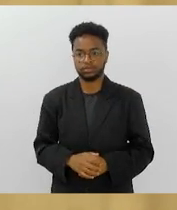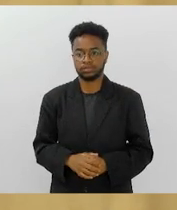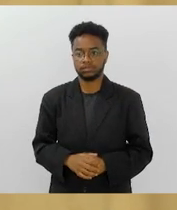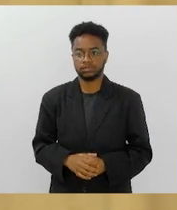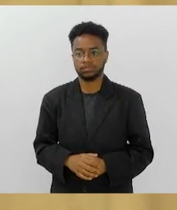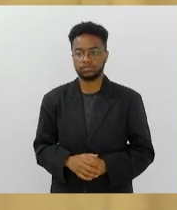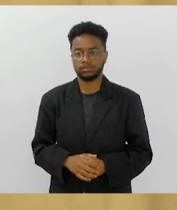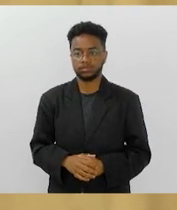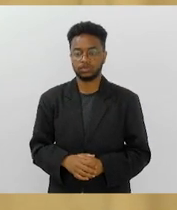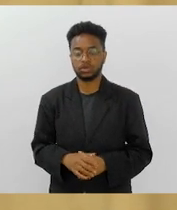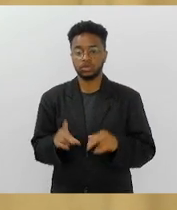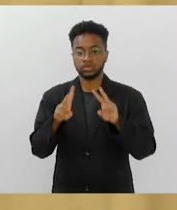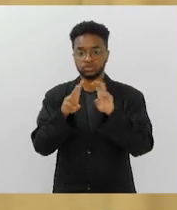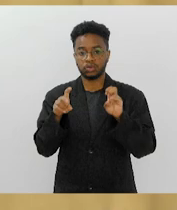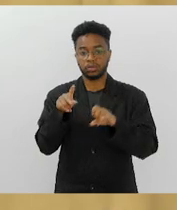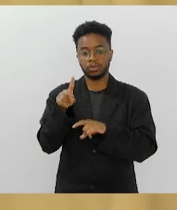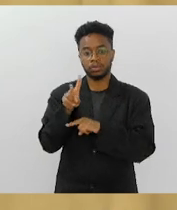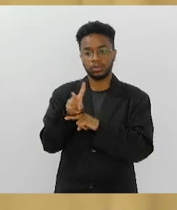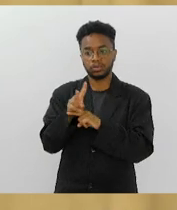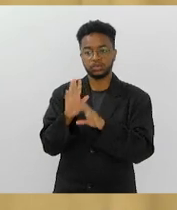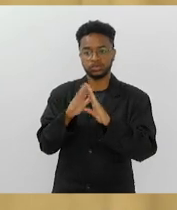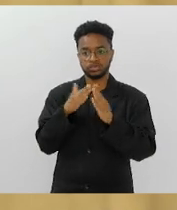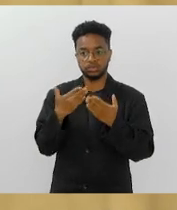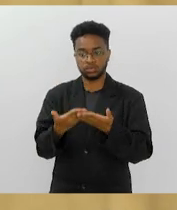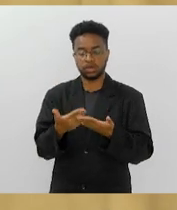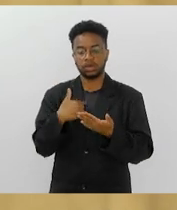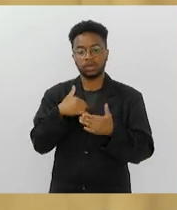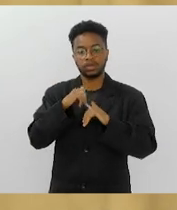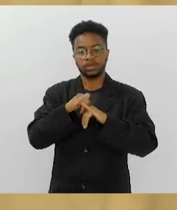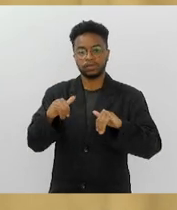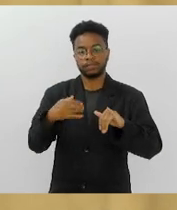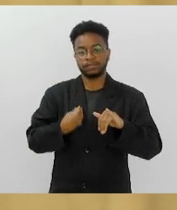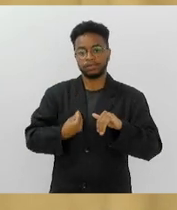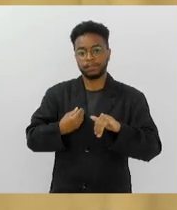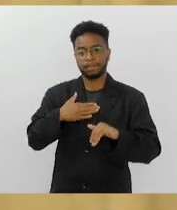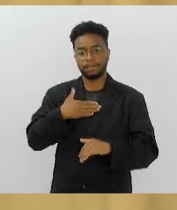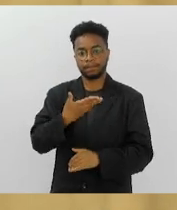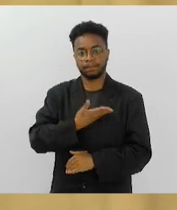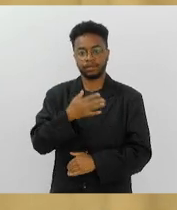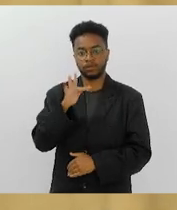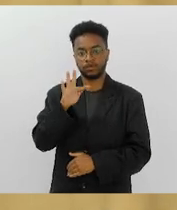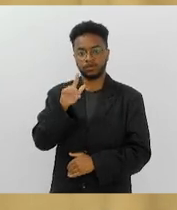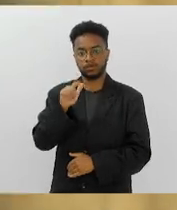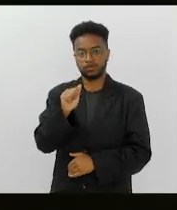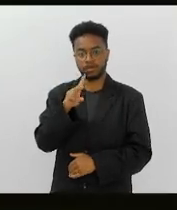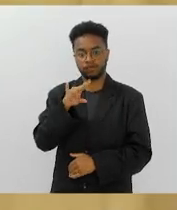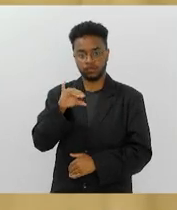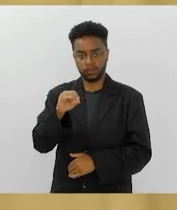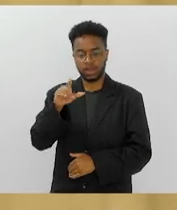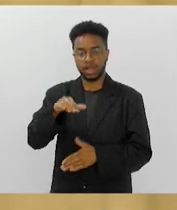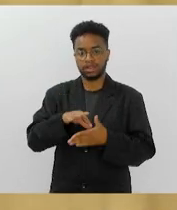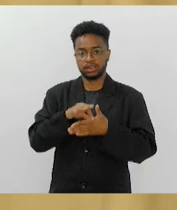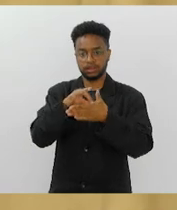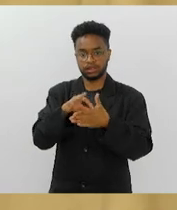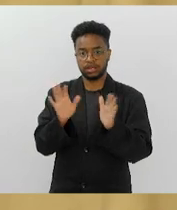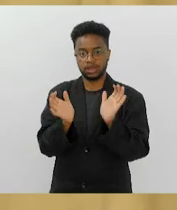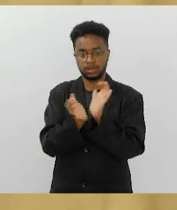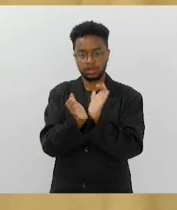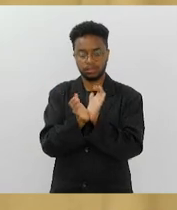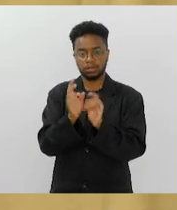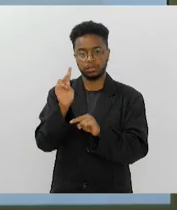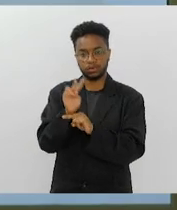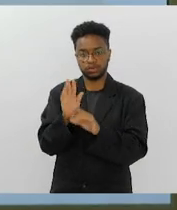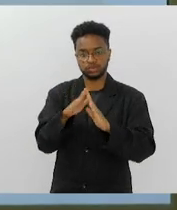Sobre proteção escolar, eu queria destacar aqui a presença do meu colega, o Flávio Azevedo, que é líder da equipe de proteção escolar.